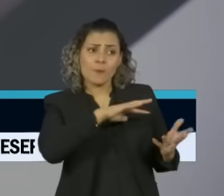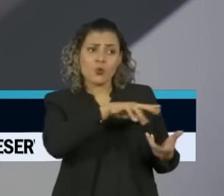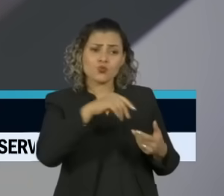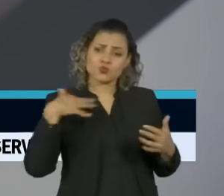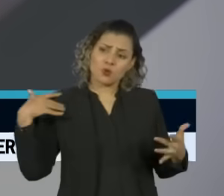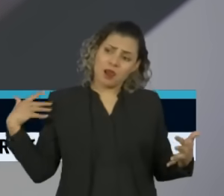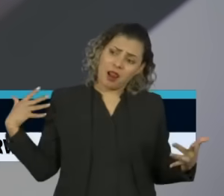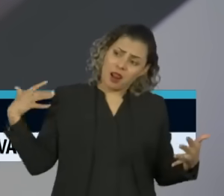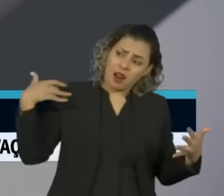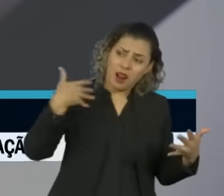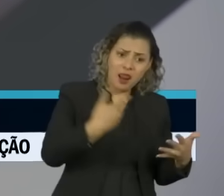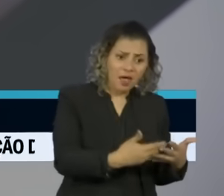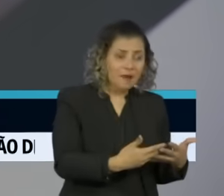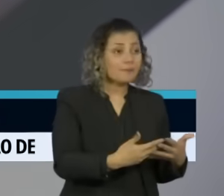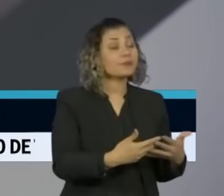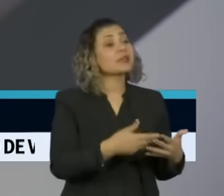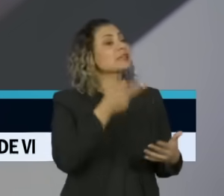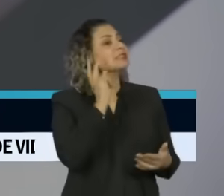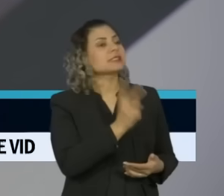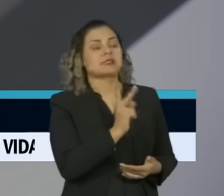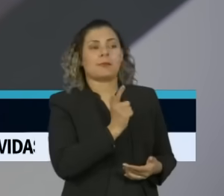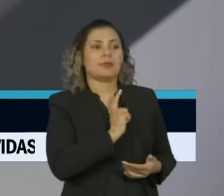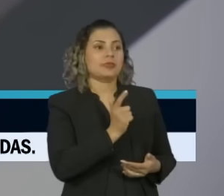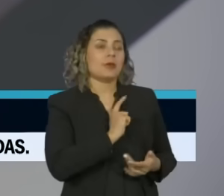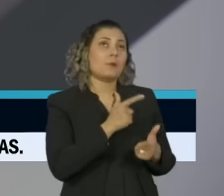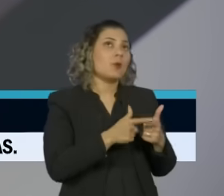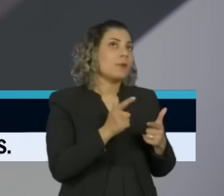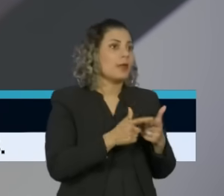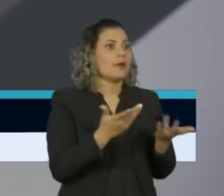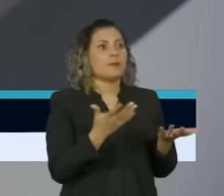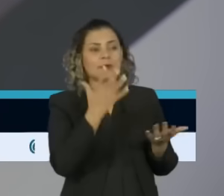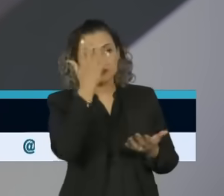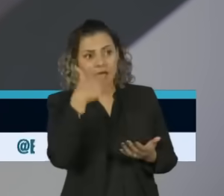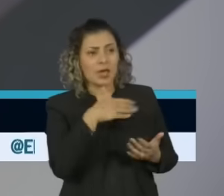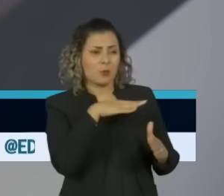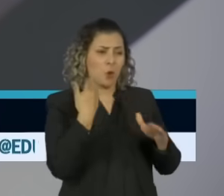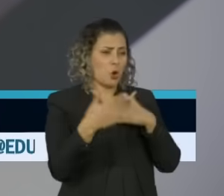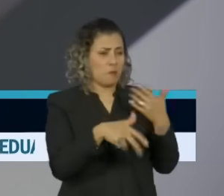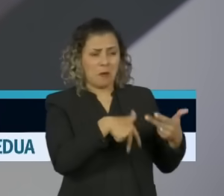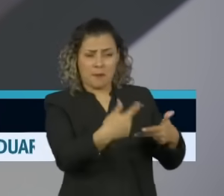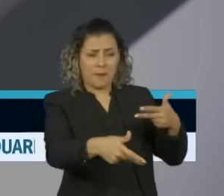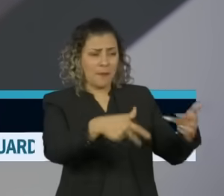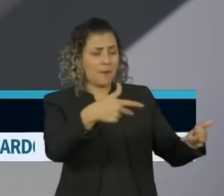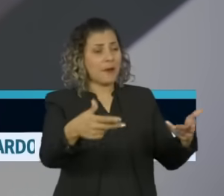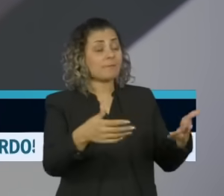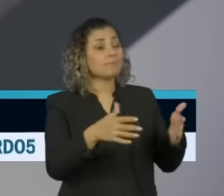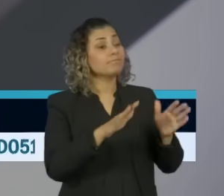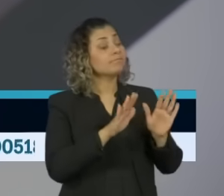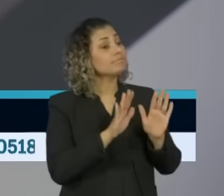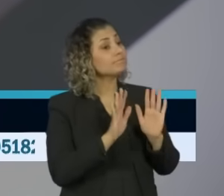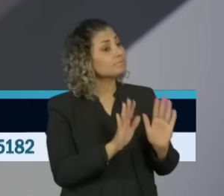humanidade, toda vez que sai de um processo desse, onde existe grande mortalidade, ela